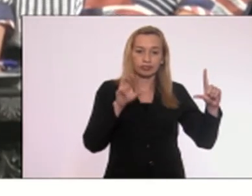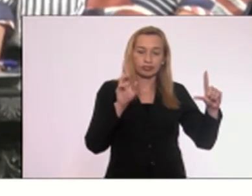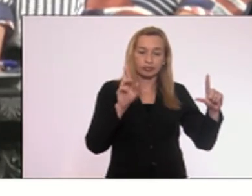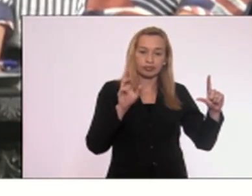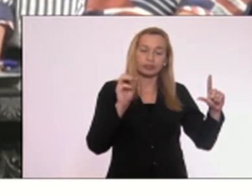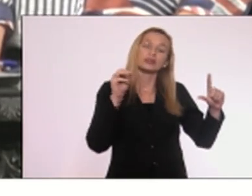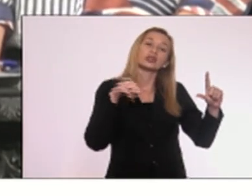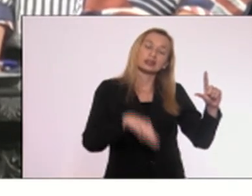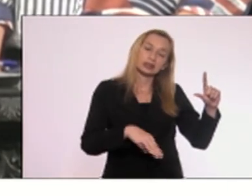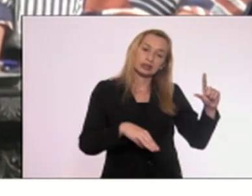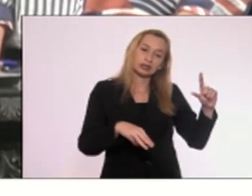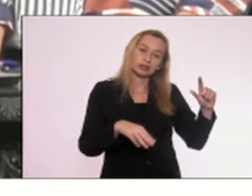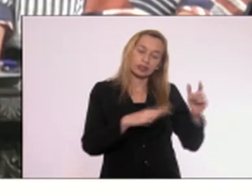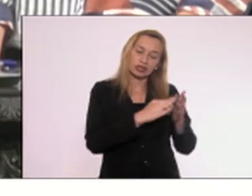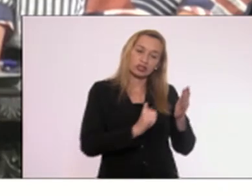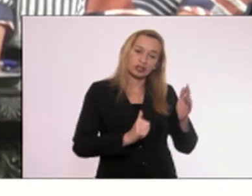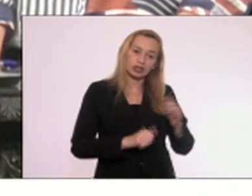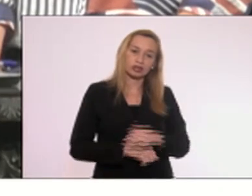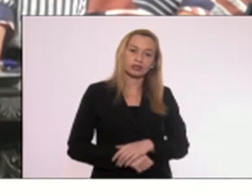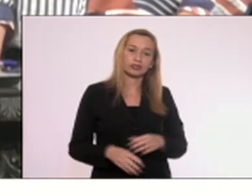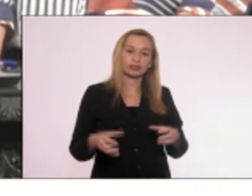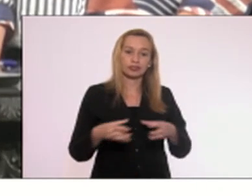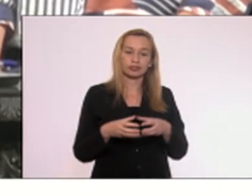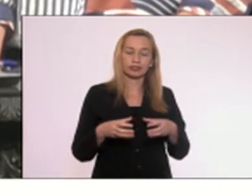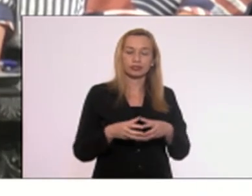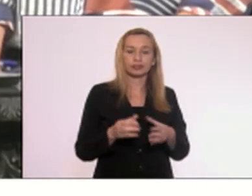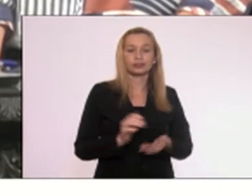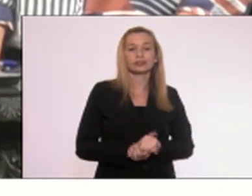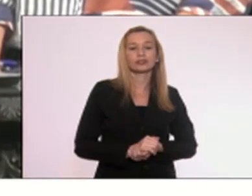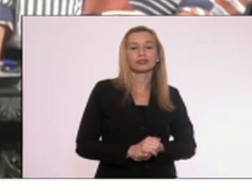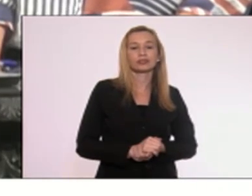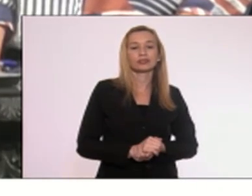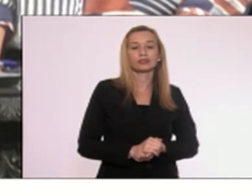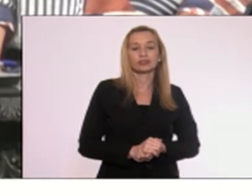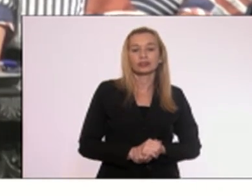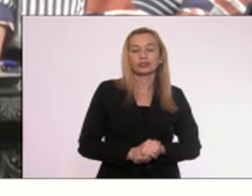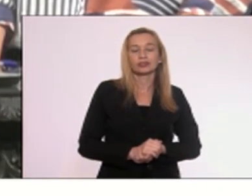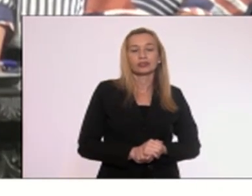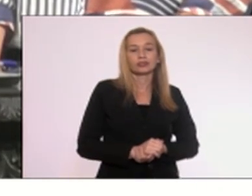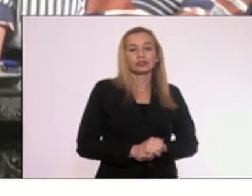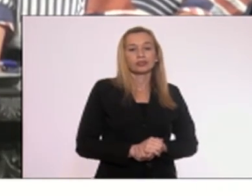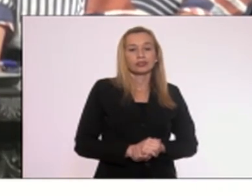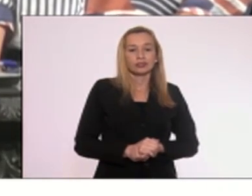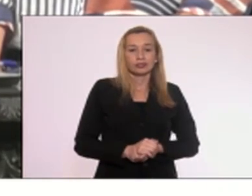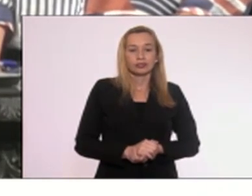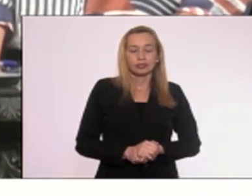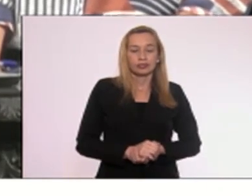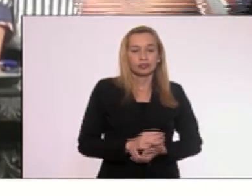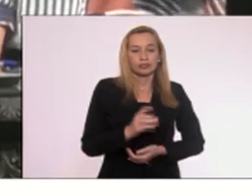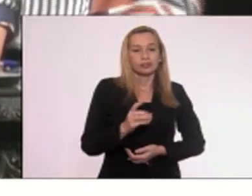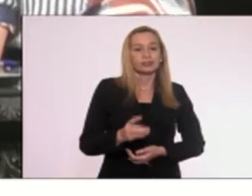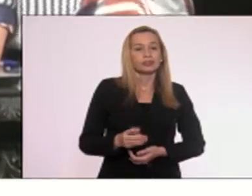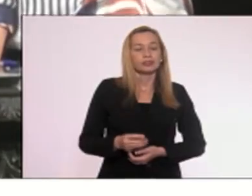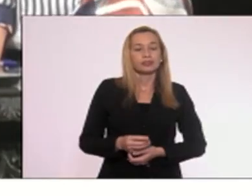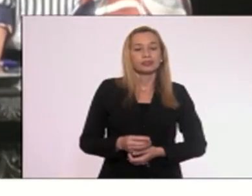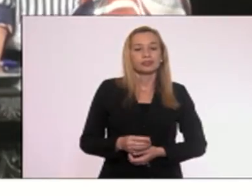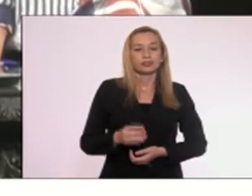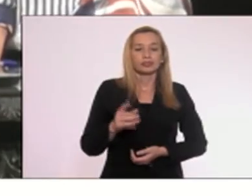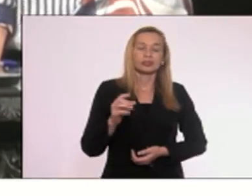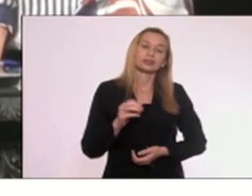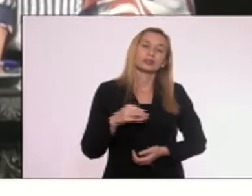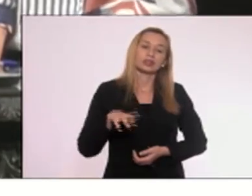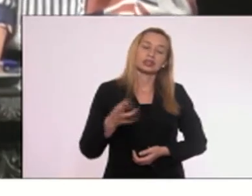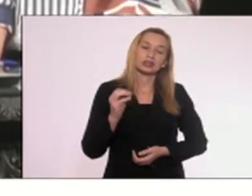rejeição. Vamos escolher o parecer pela Comissão de Emendas Constitucionais e Vetos. Senhor presidente, o nome do deputado Marcelo do Seu Dino,